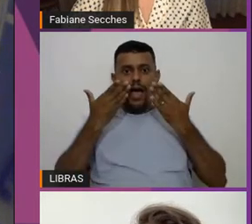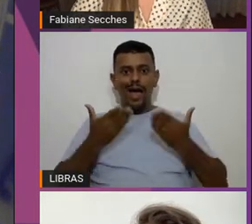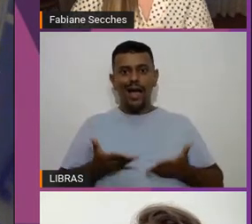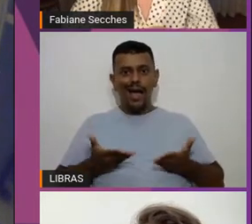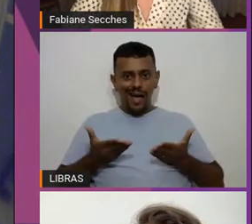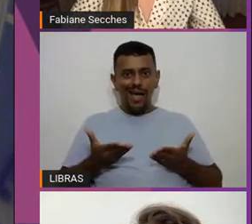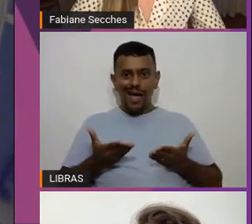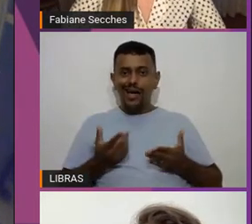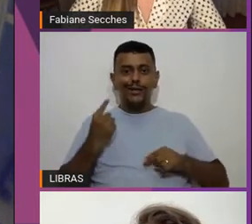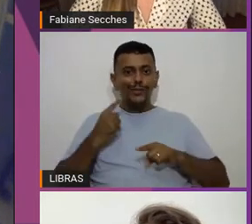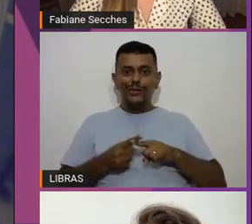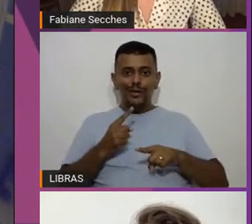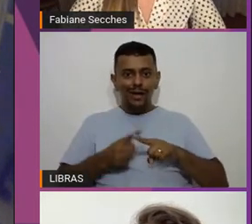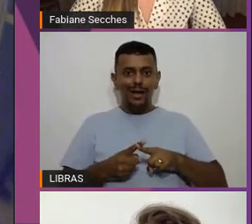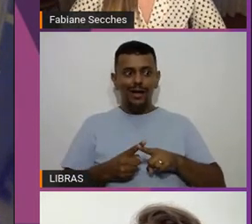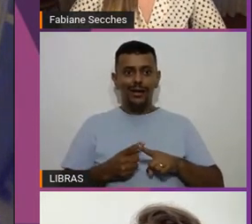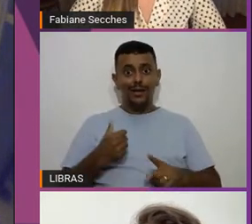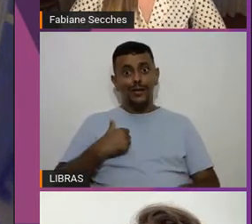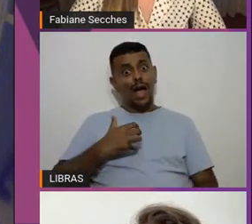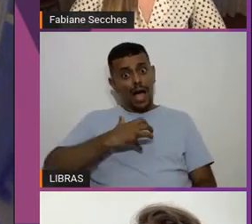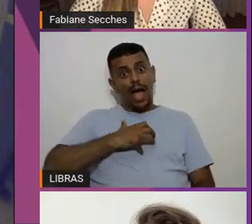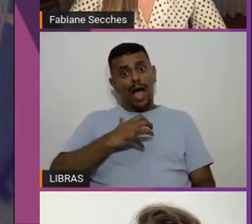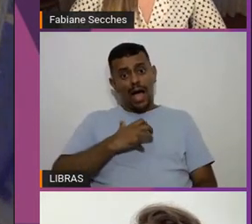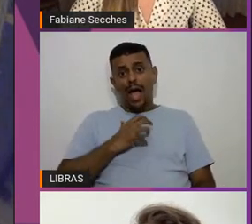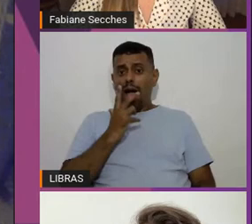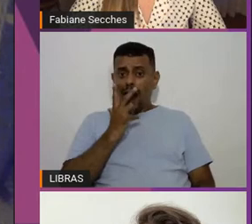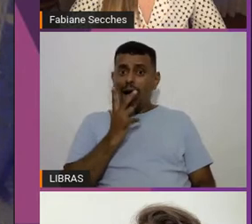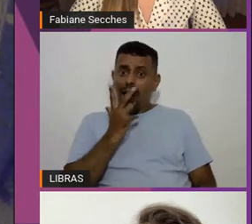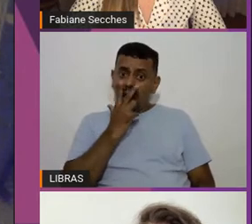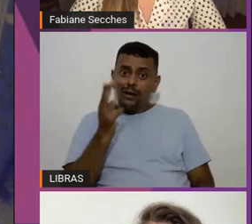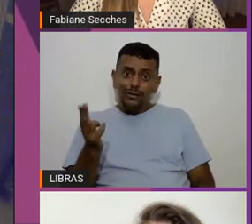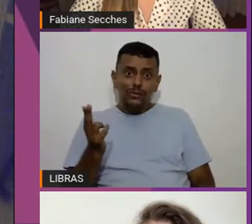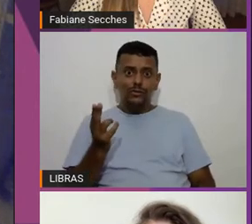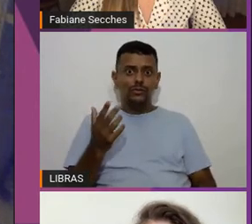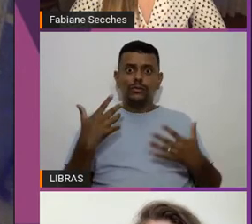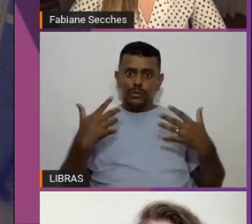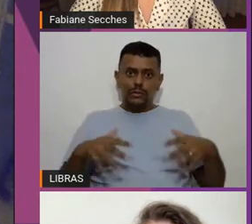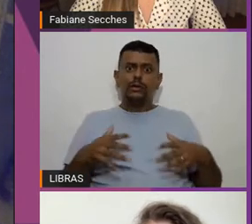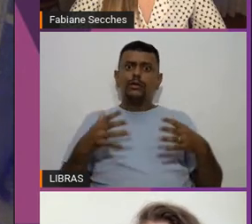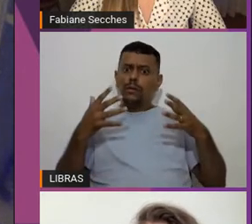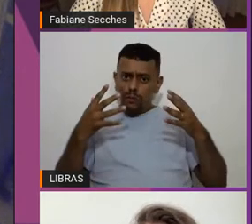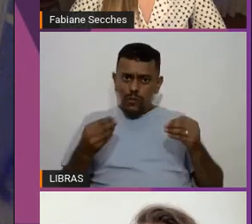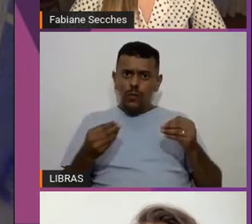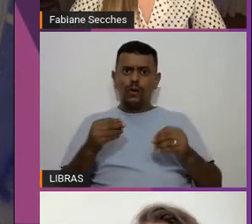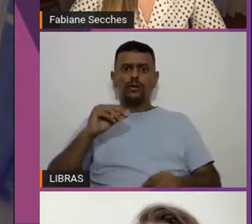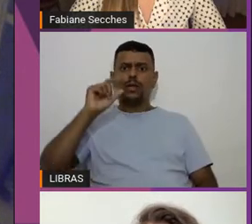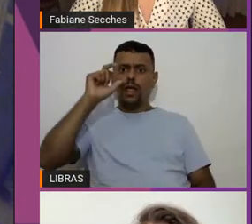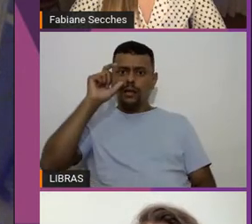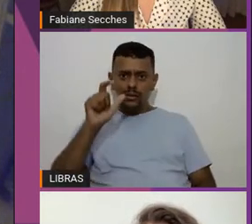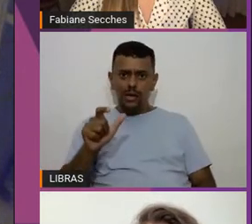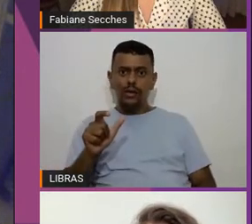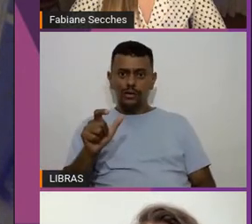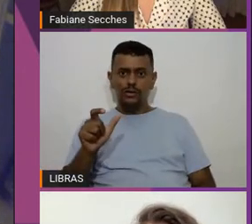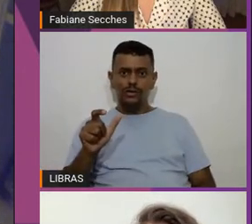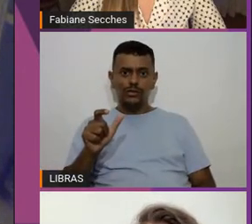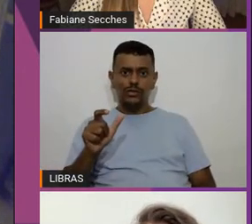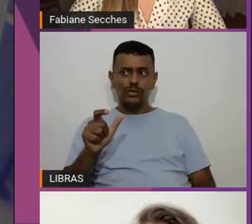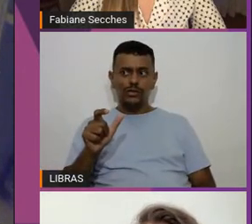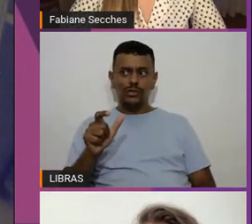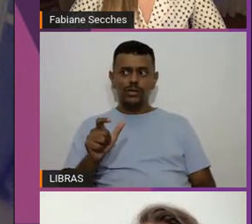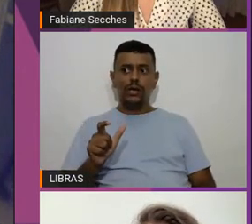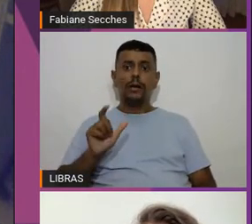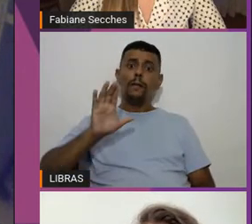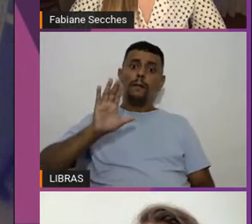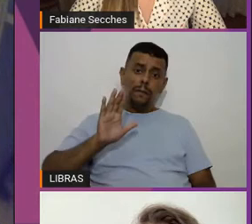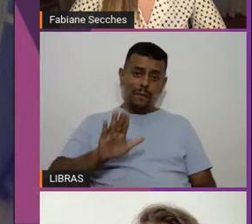assim algo se interessar muito interessante mas eu acho assim que a